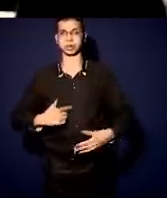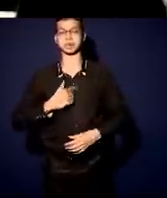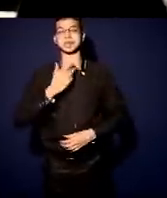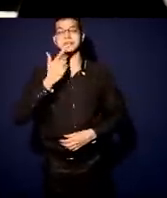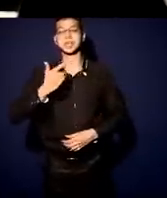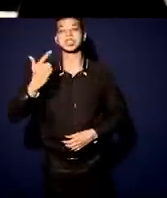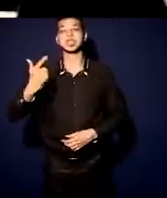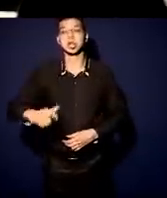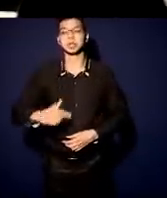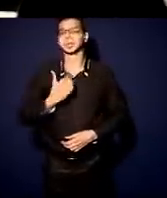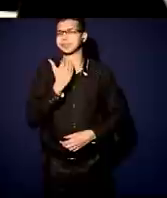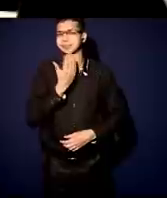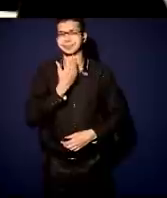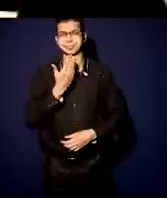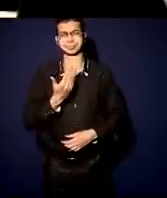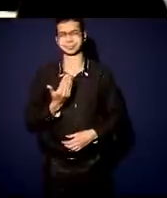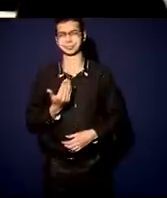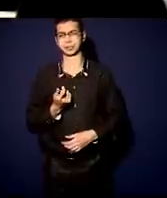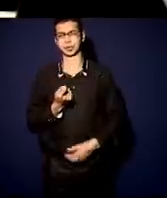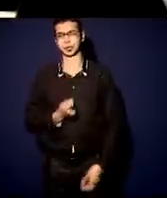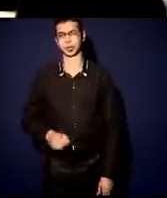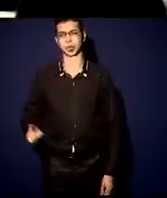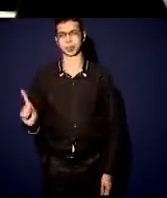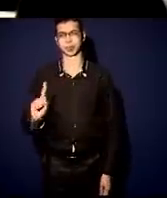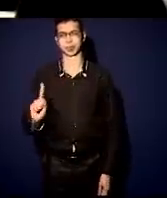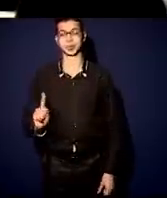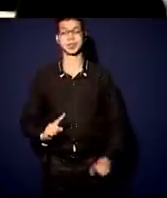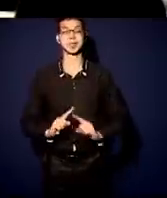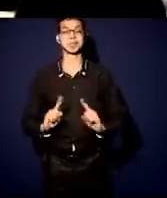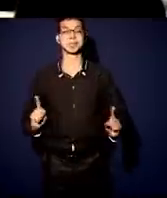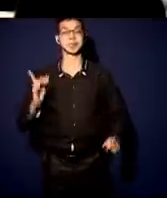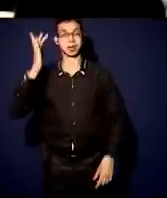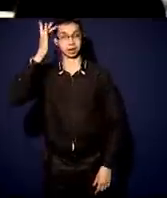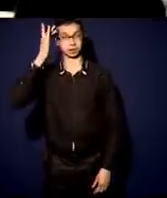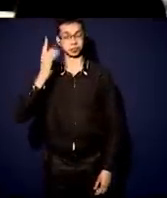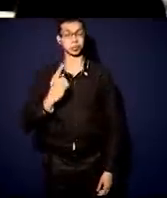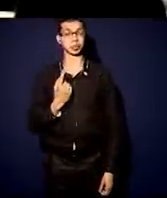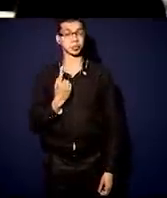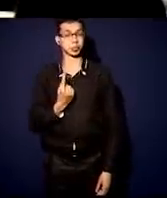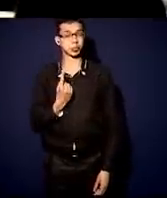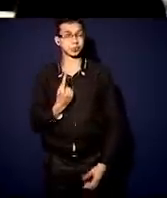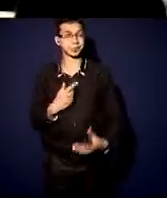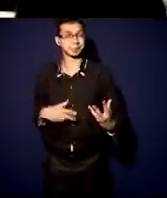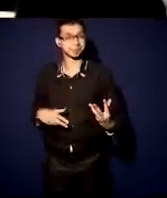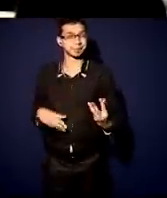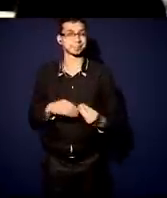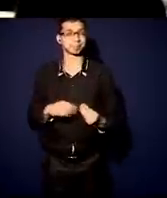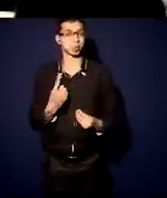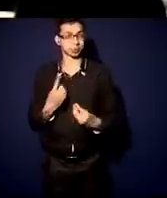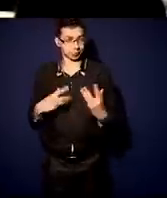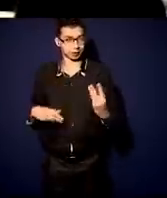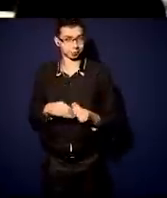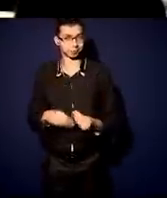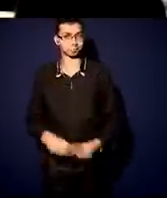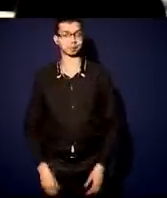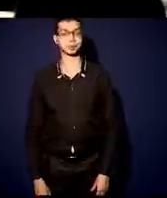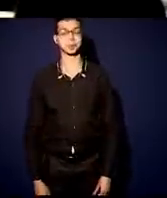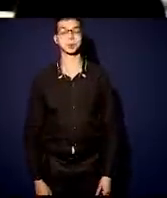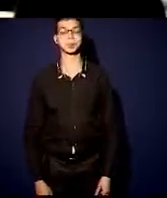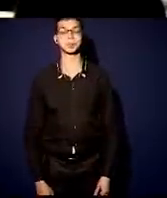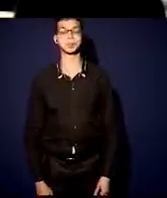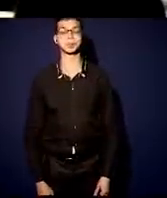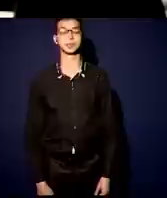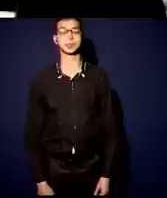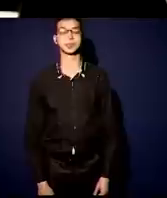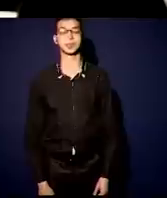porque não tem não tem cabimento nem necessidade mas eu acho que tem um elemento a mais não é a discussão